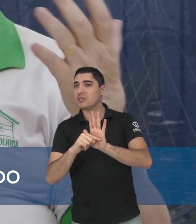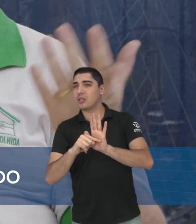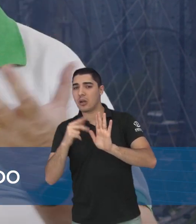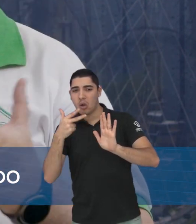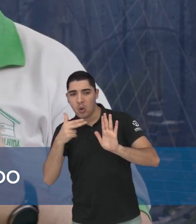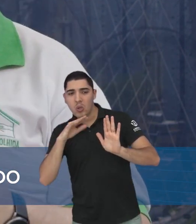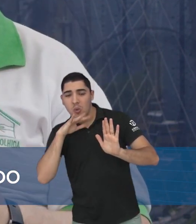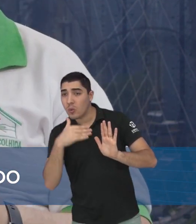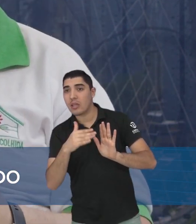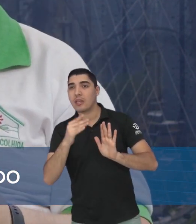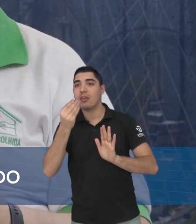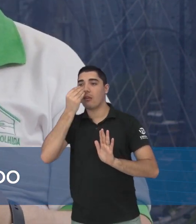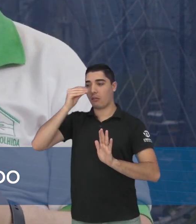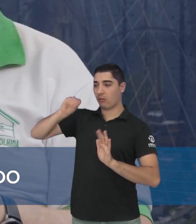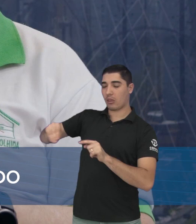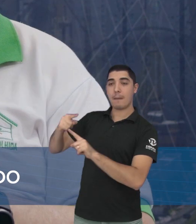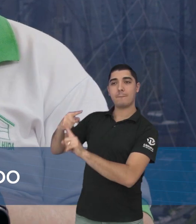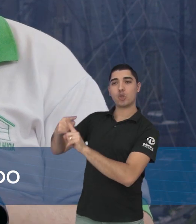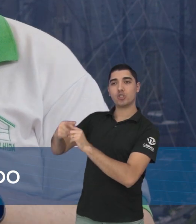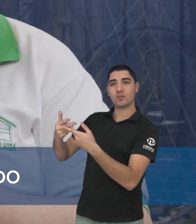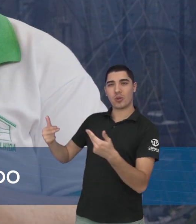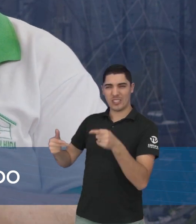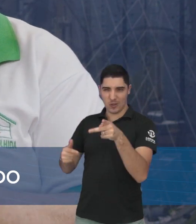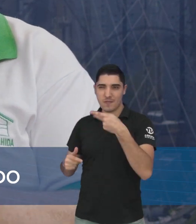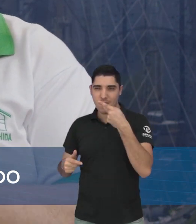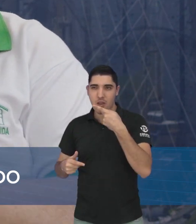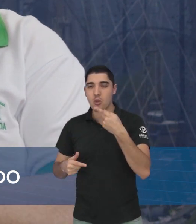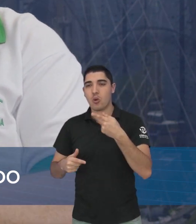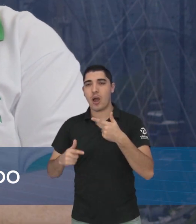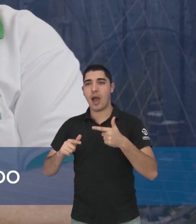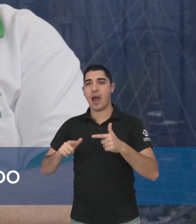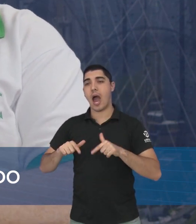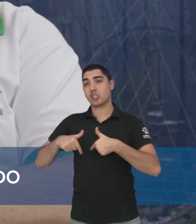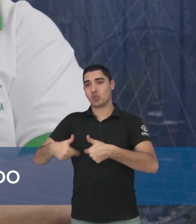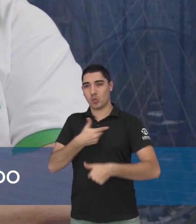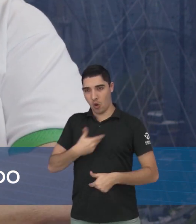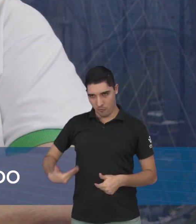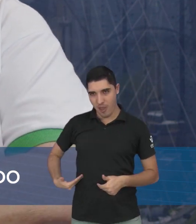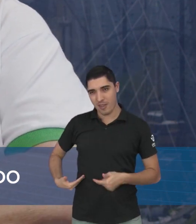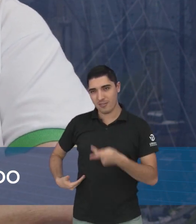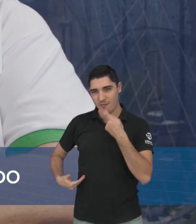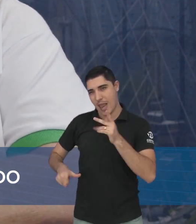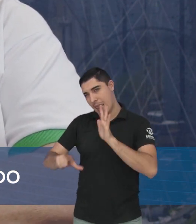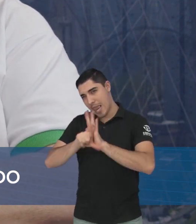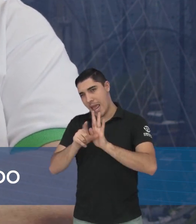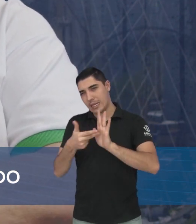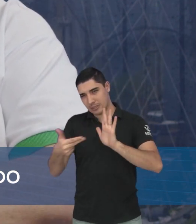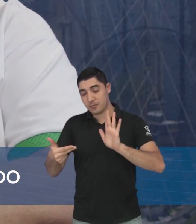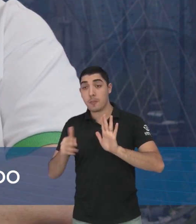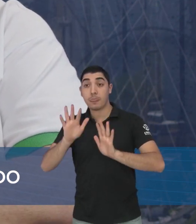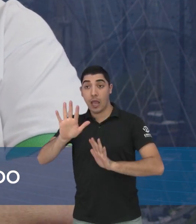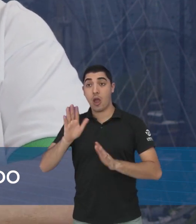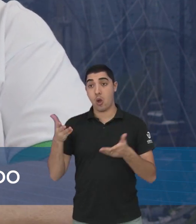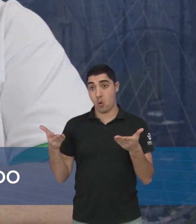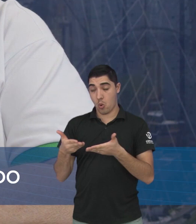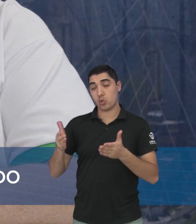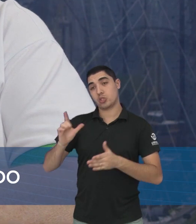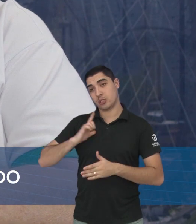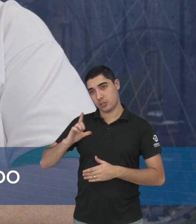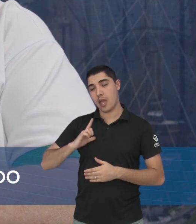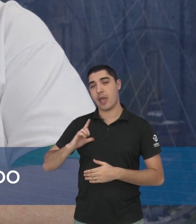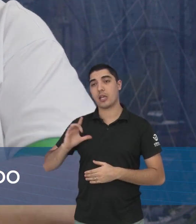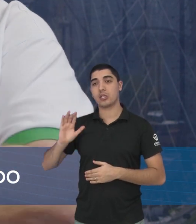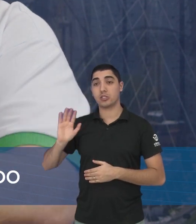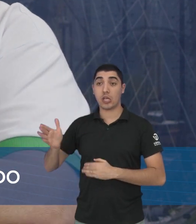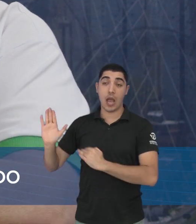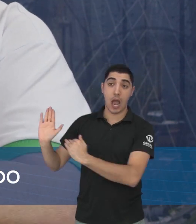que é muito maior positiva. Você falava de políticas públicas. Nós temos hoje a questão das ajudas,